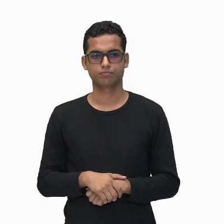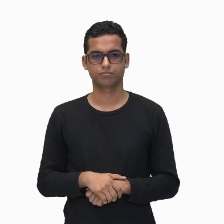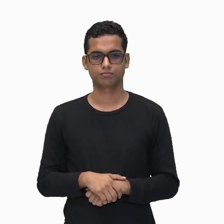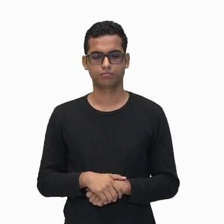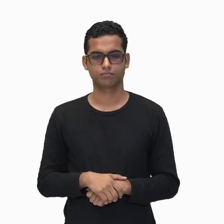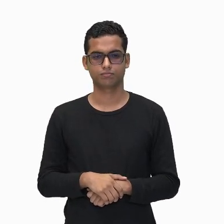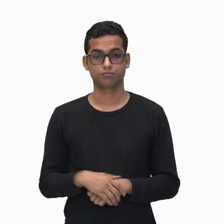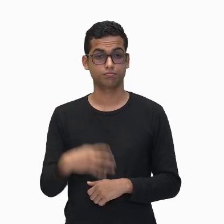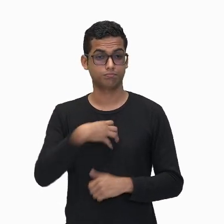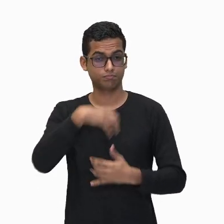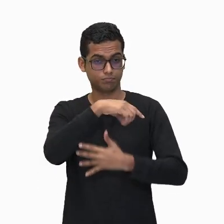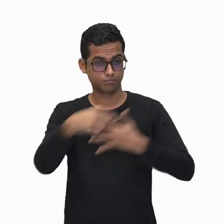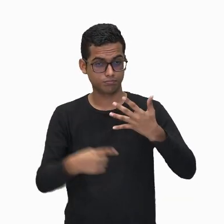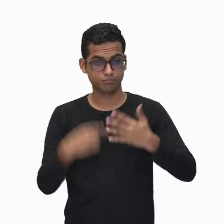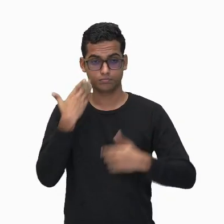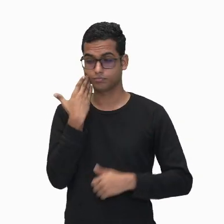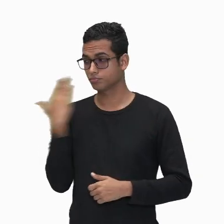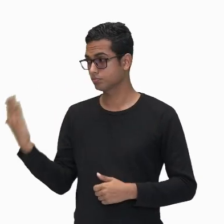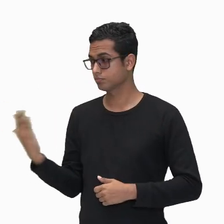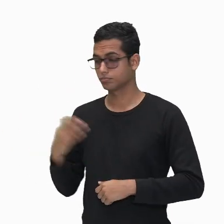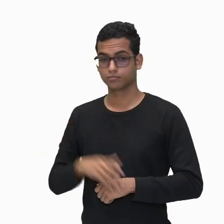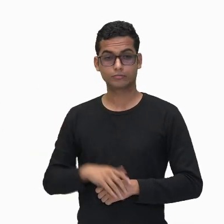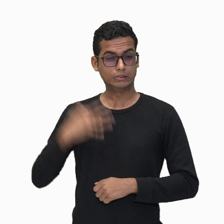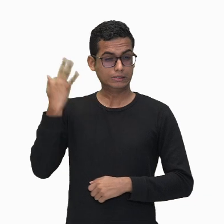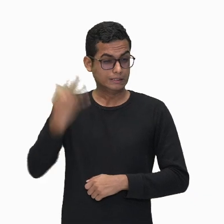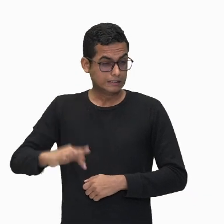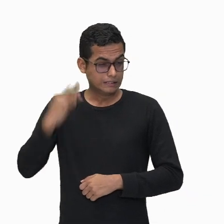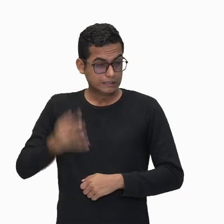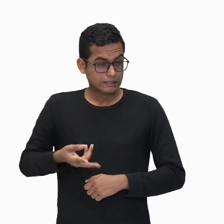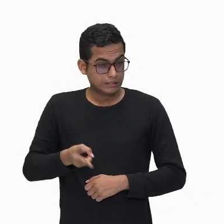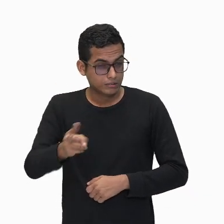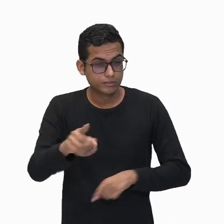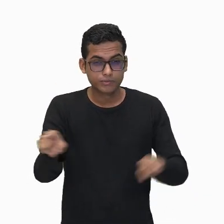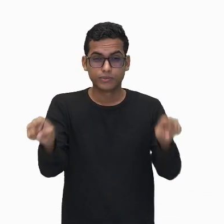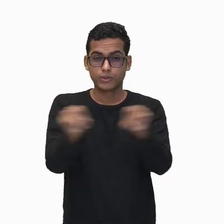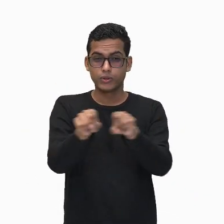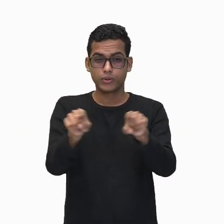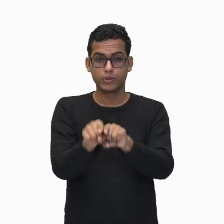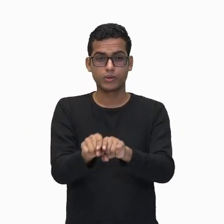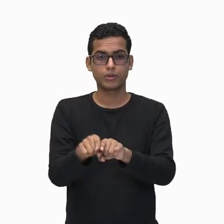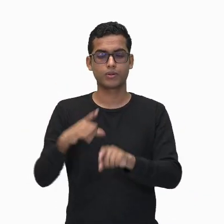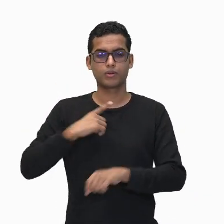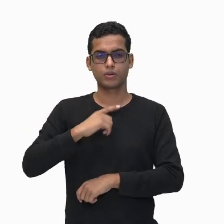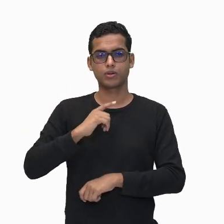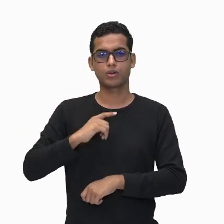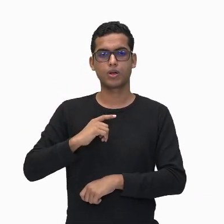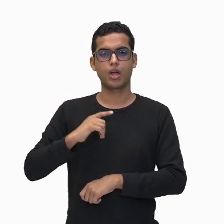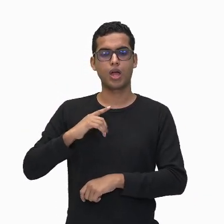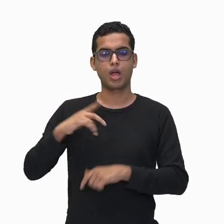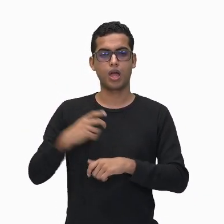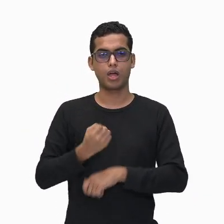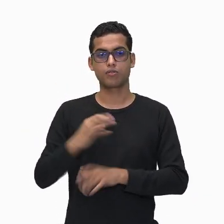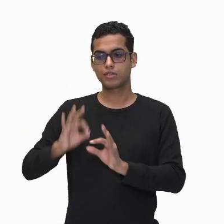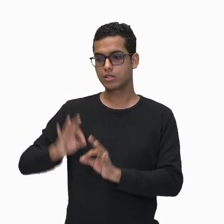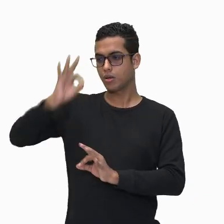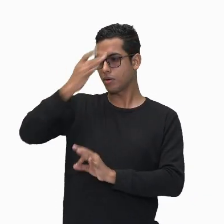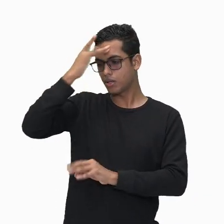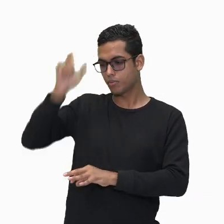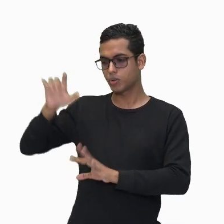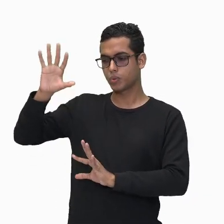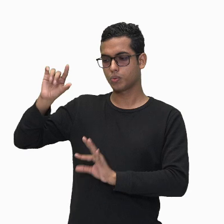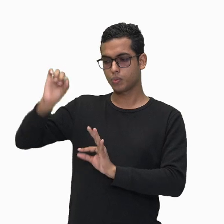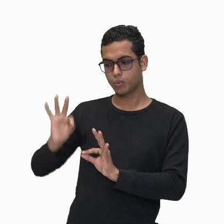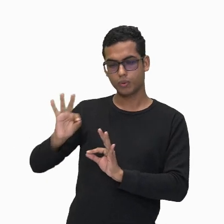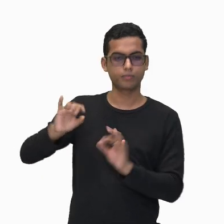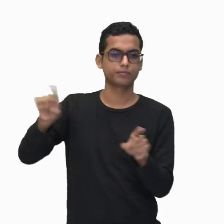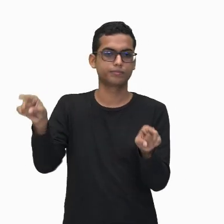da osteoporose, nós vamos ter dor crônica, estatura que diminui, perda de qualidade de vida,